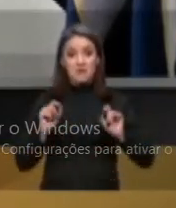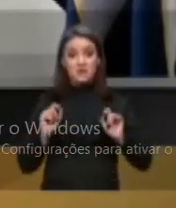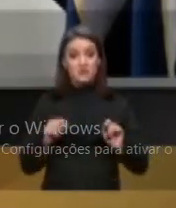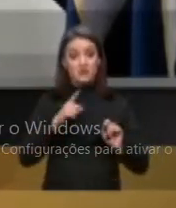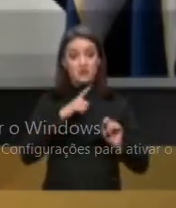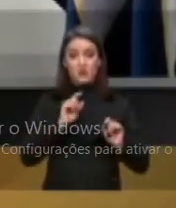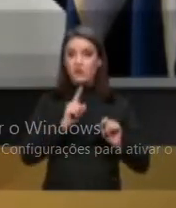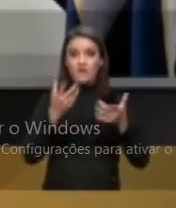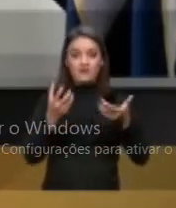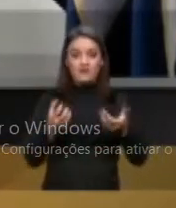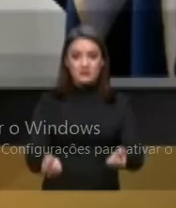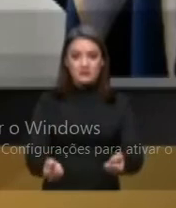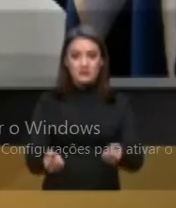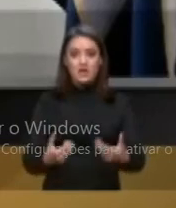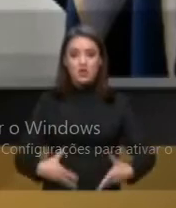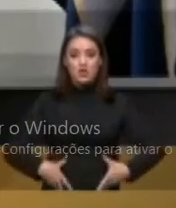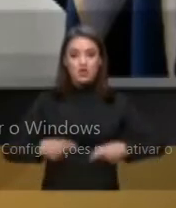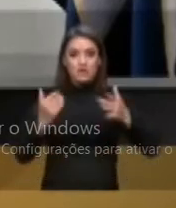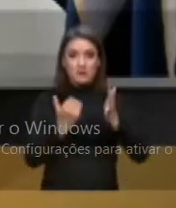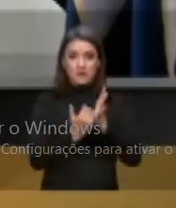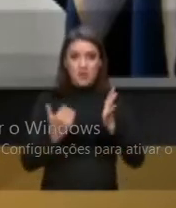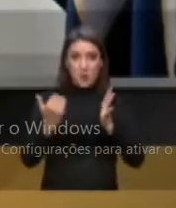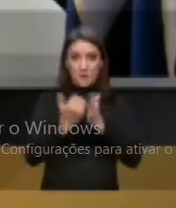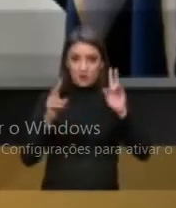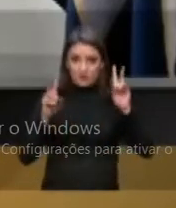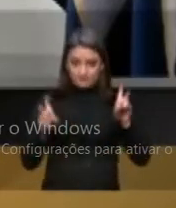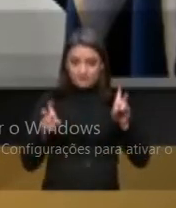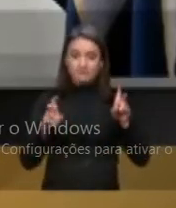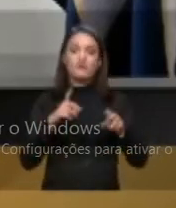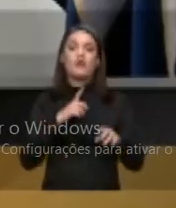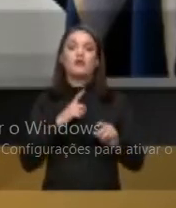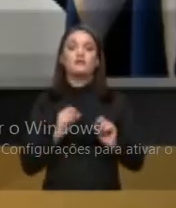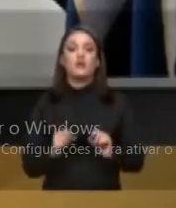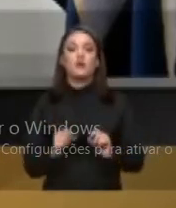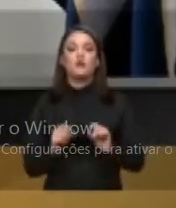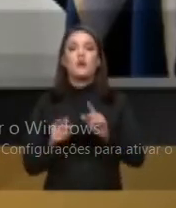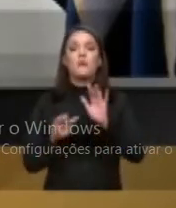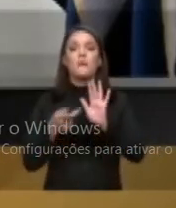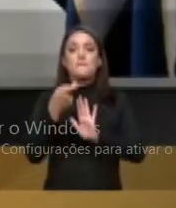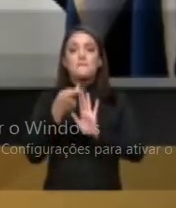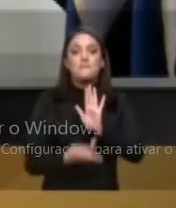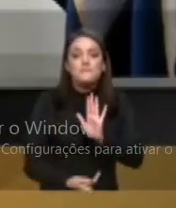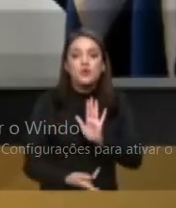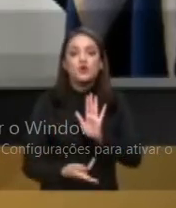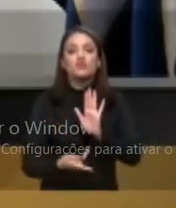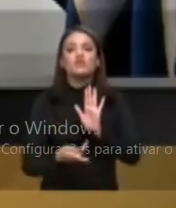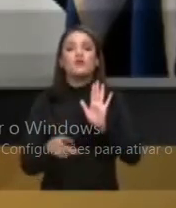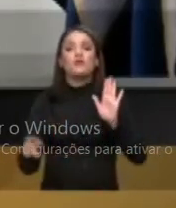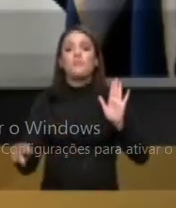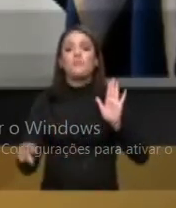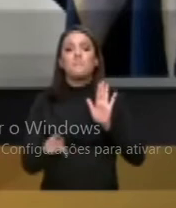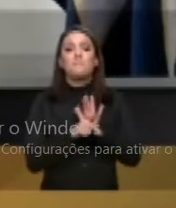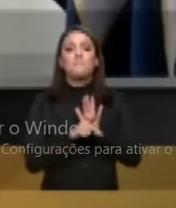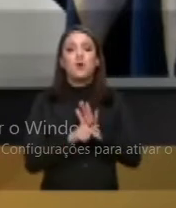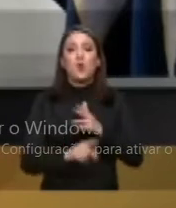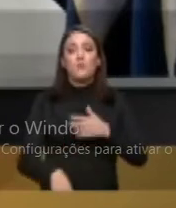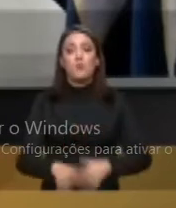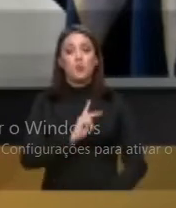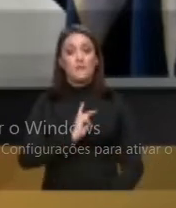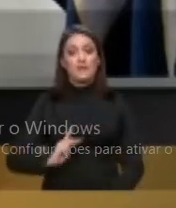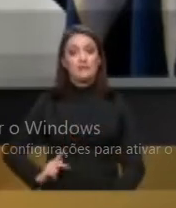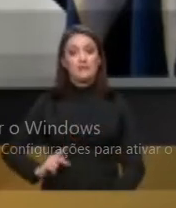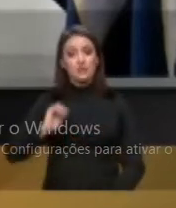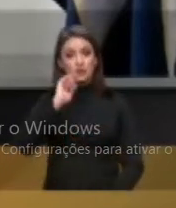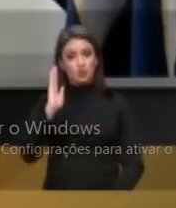após prescrever que, abro aspas, que não será admitido aumento de despesa, fecho aspas, em, abro aspas, projetos de